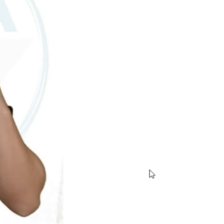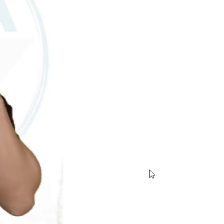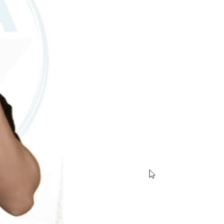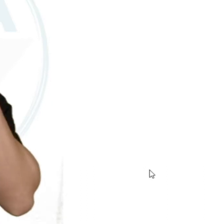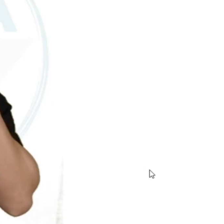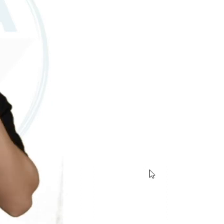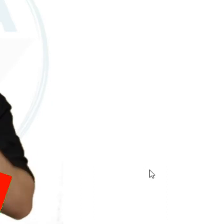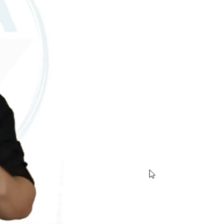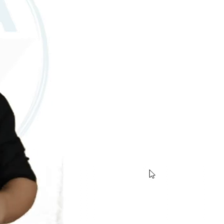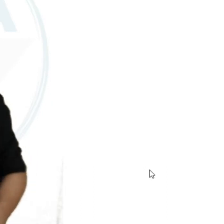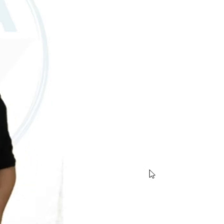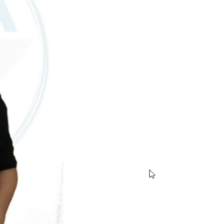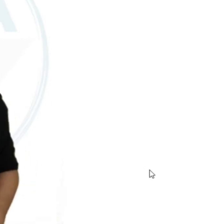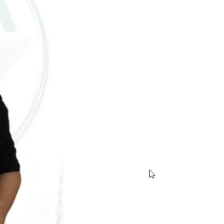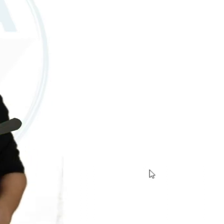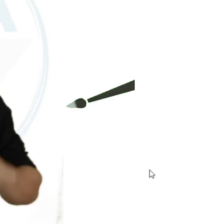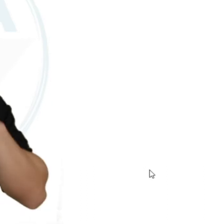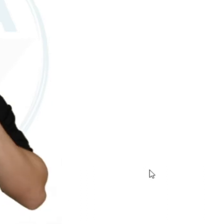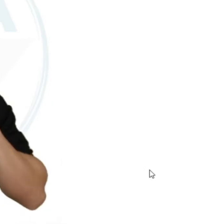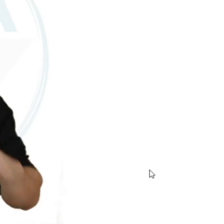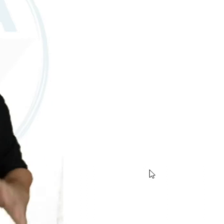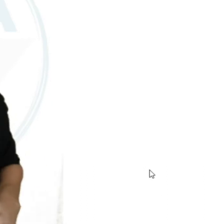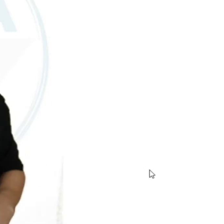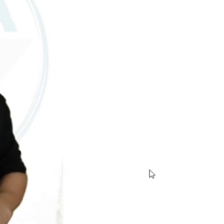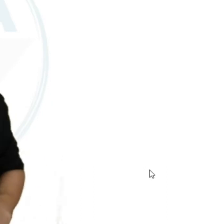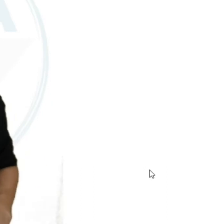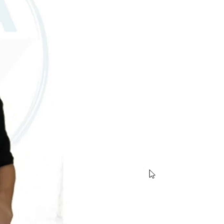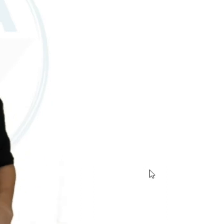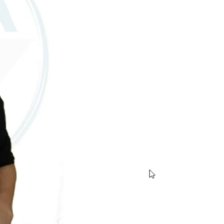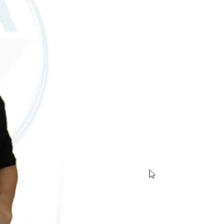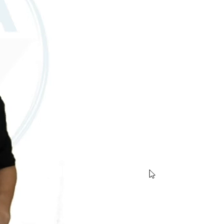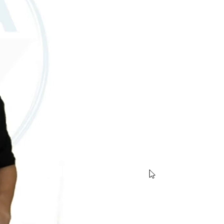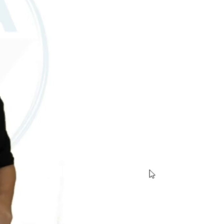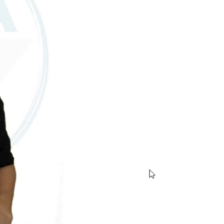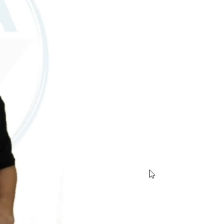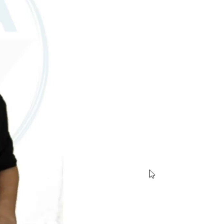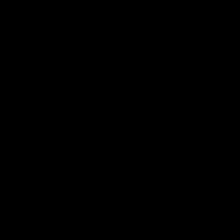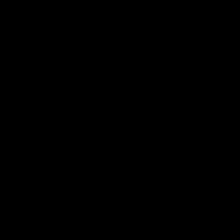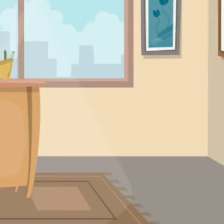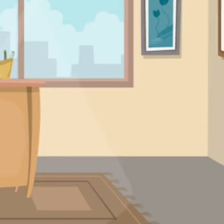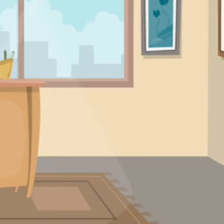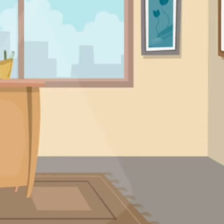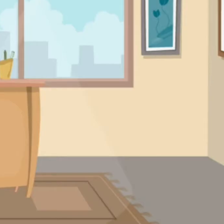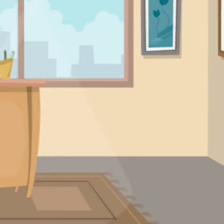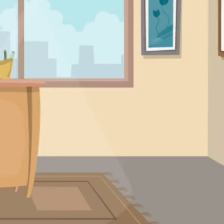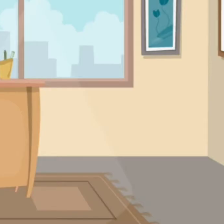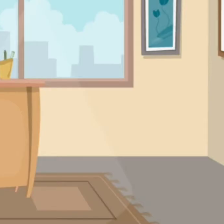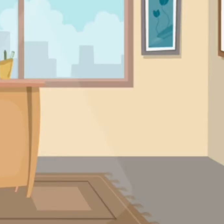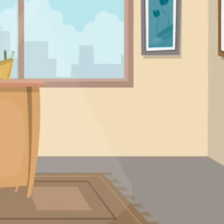2479. Então, vai se no canal, ativando as notificações e sem mais enrolação, bora pro vídeo.